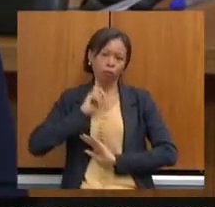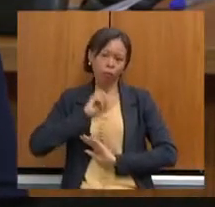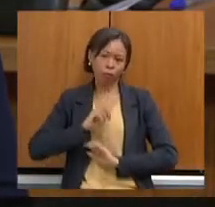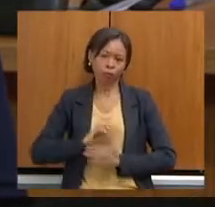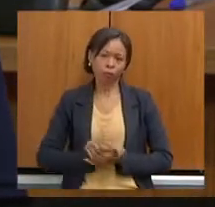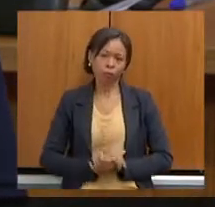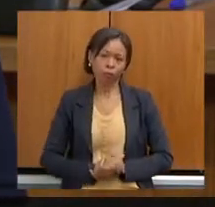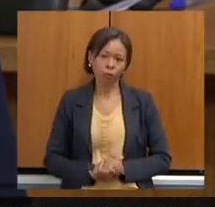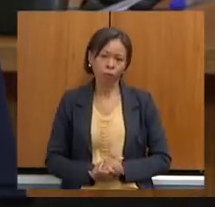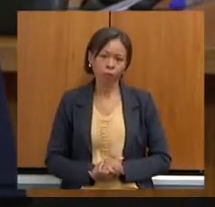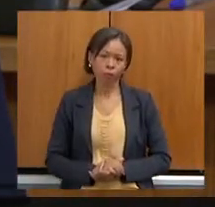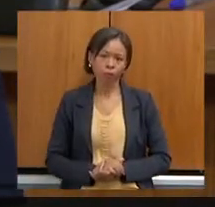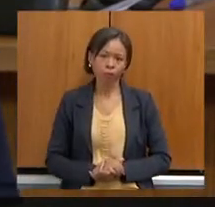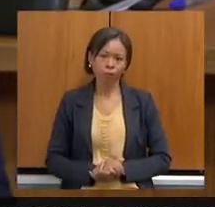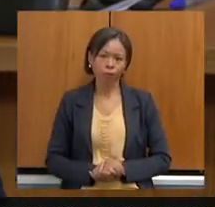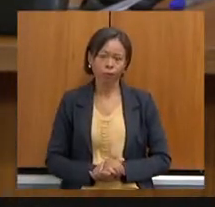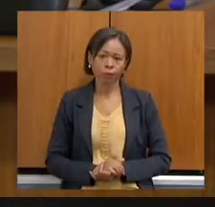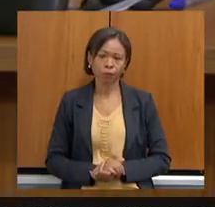e